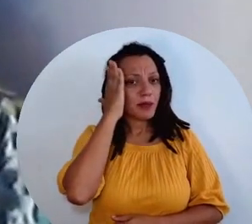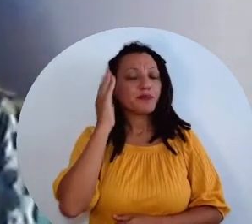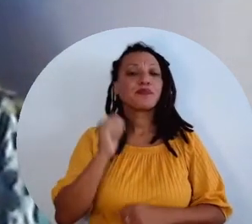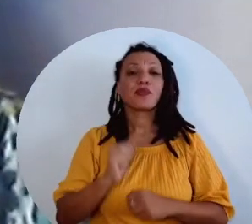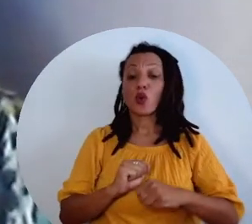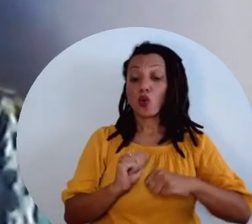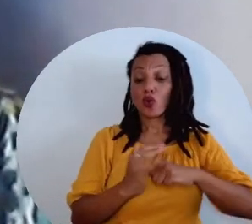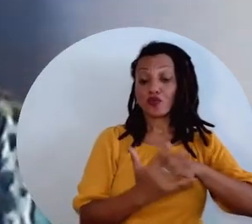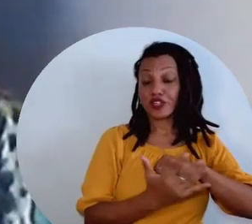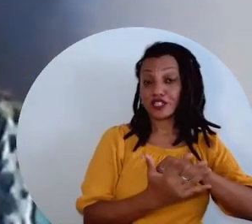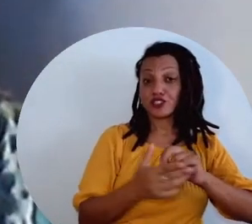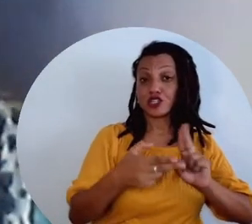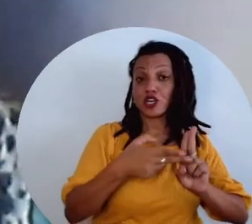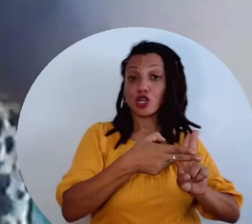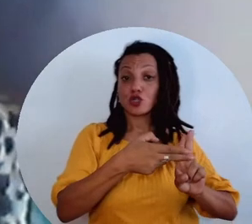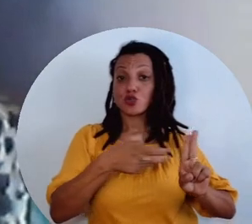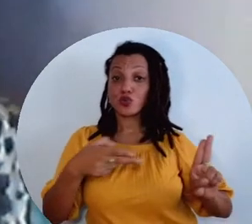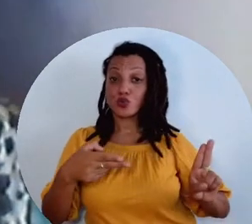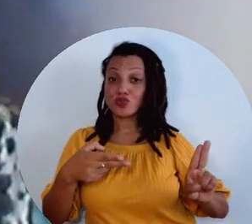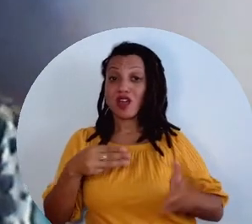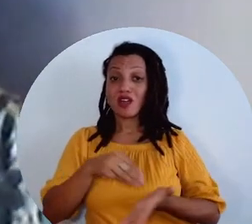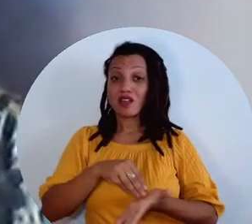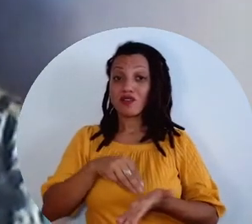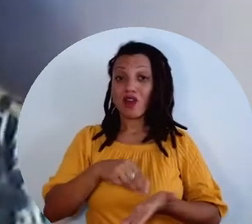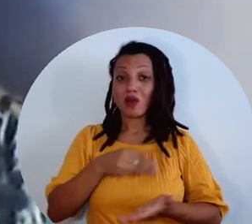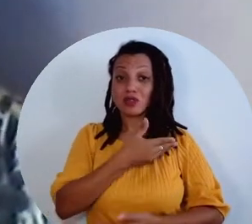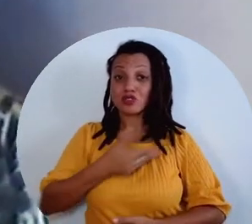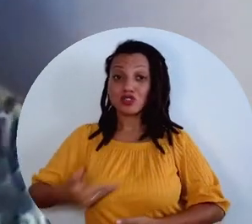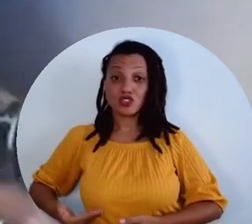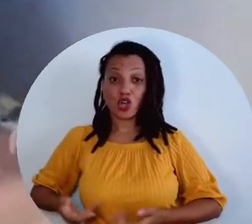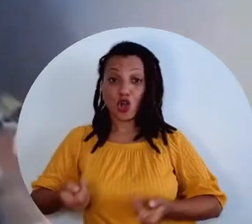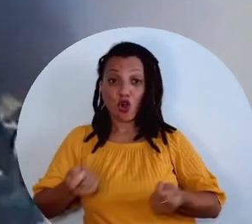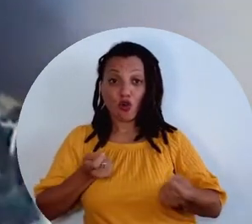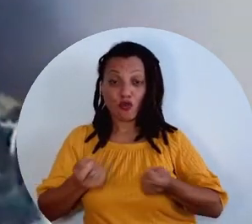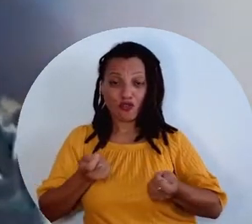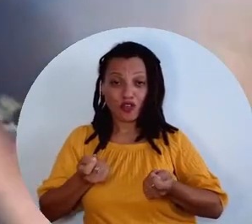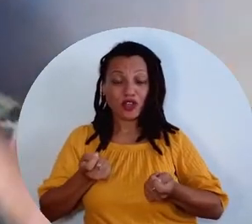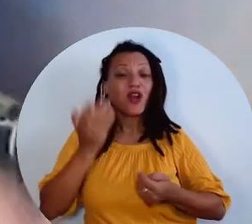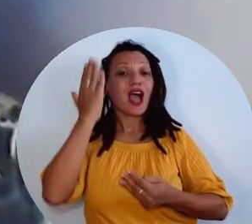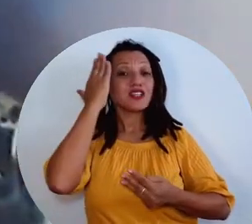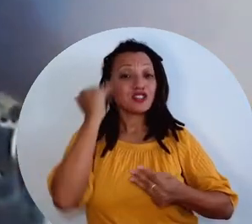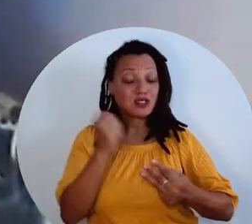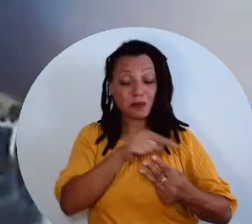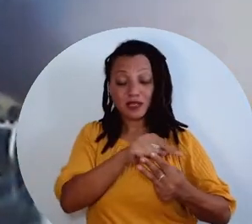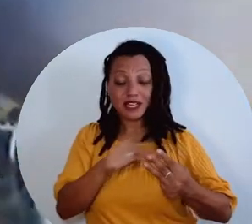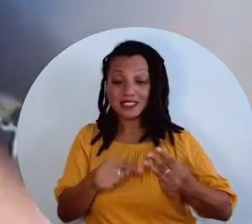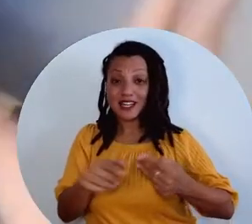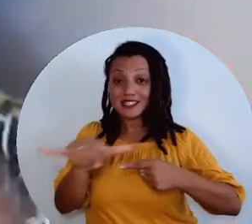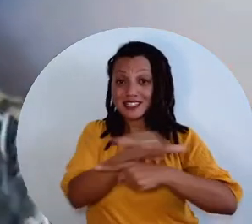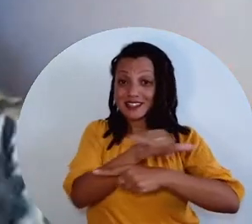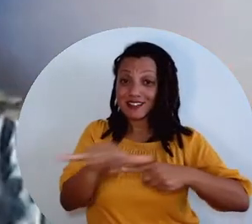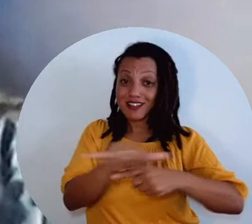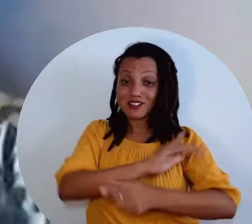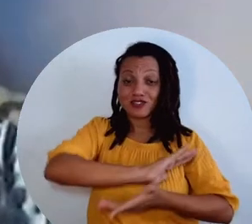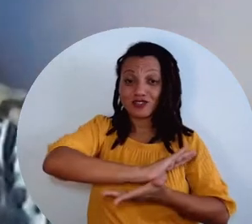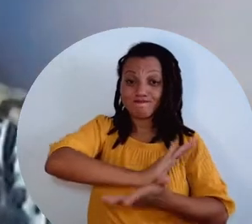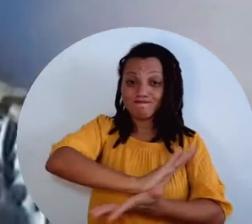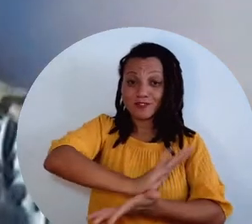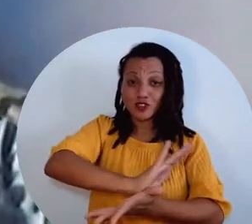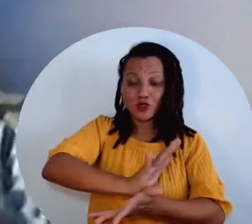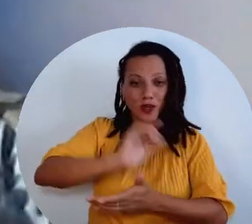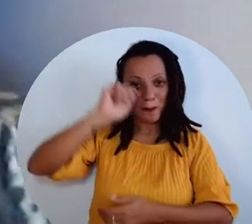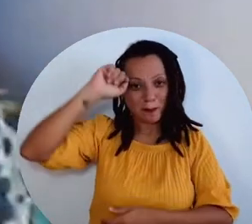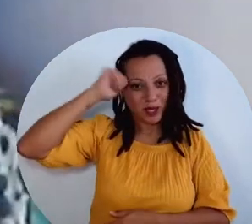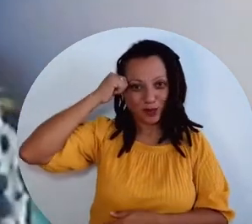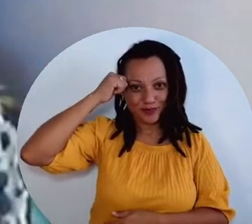com o sistema de SUS e a desgovernança, eles são todos os três tentáculos novos desse genocídio.